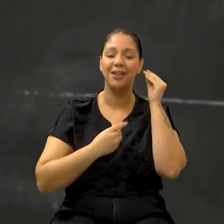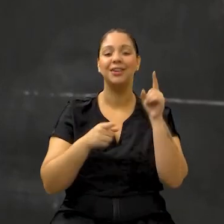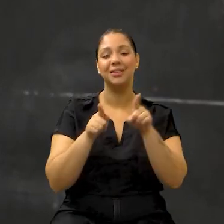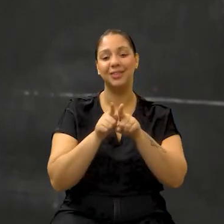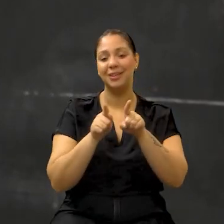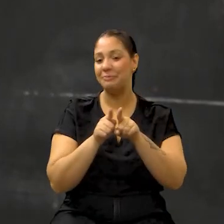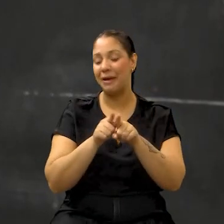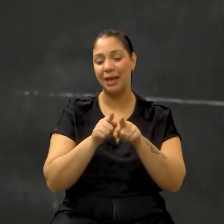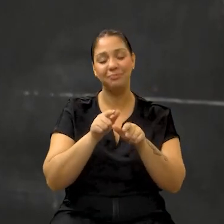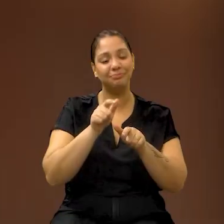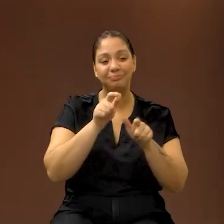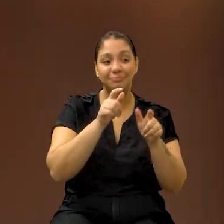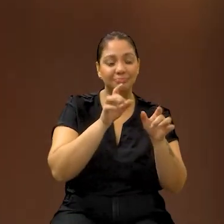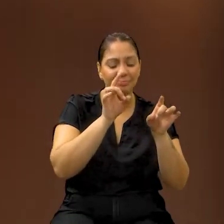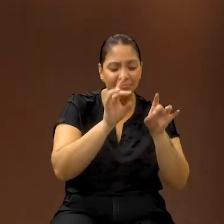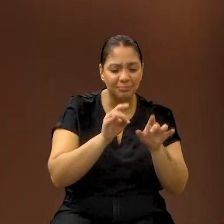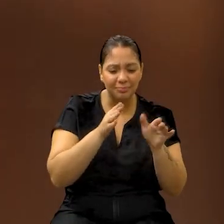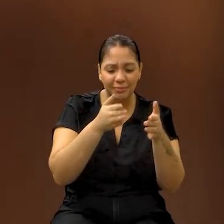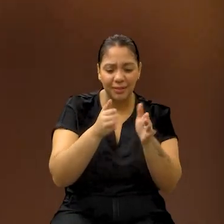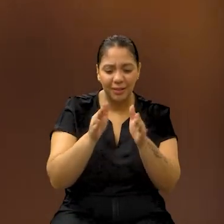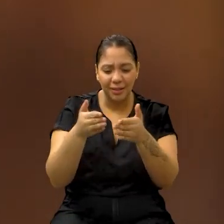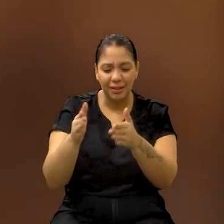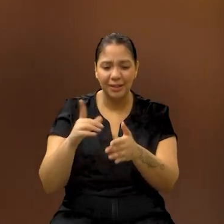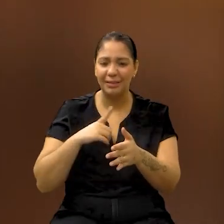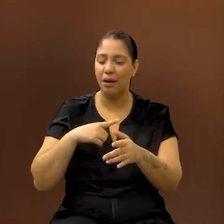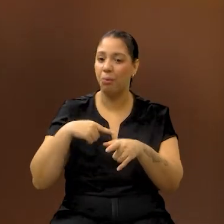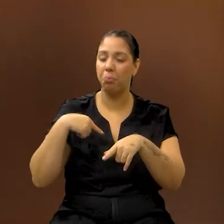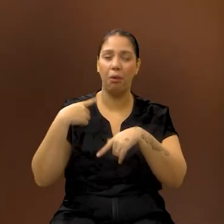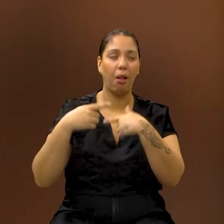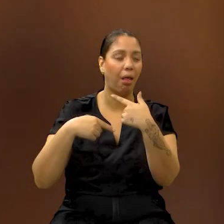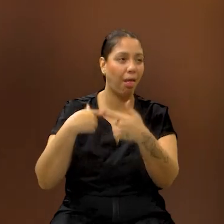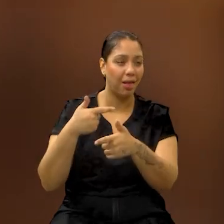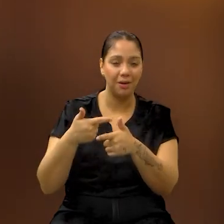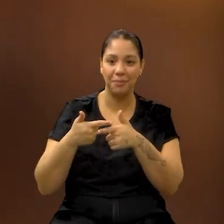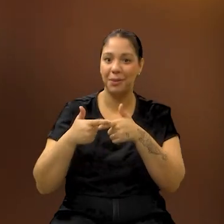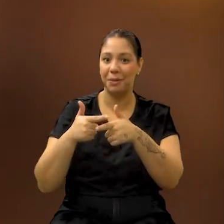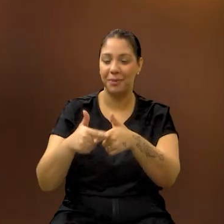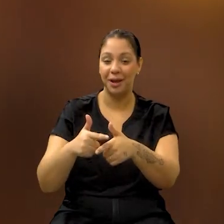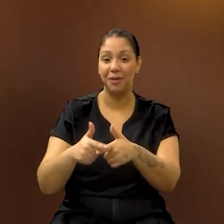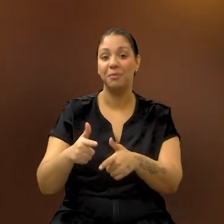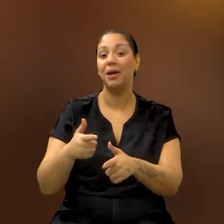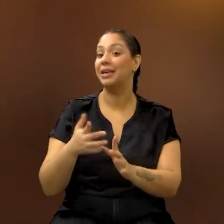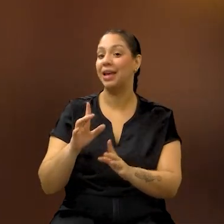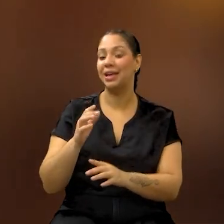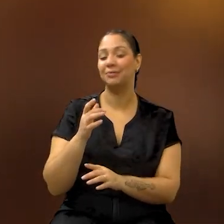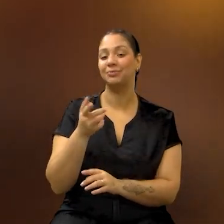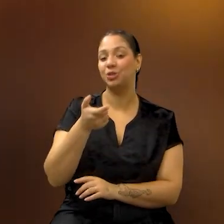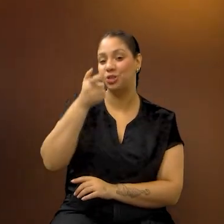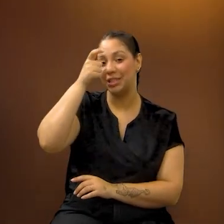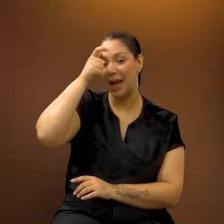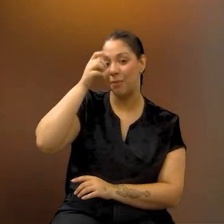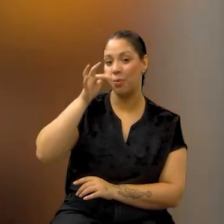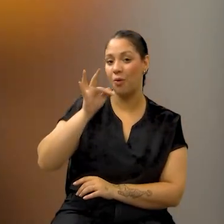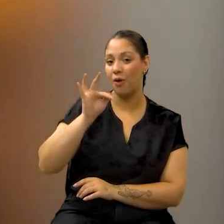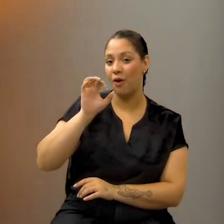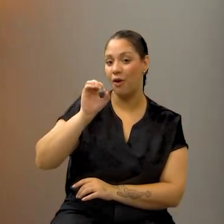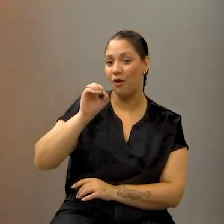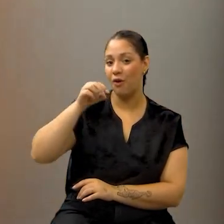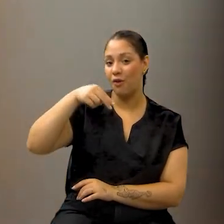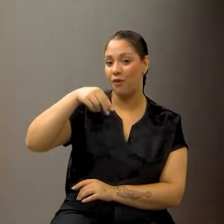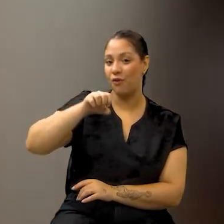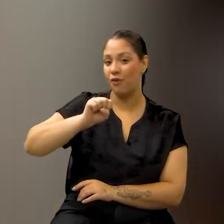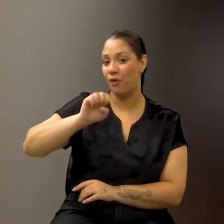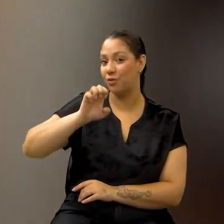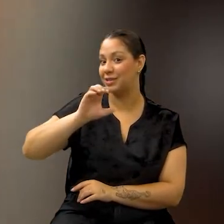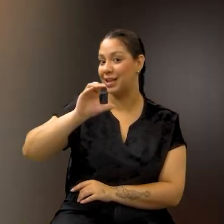uma ex-cocote e no meio desse quiprocó todo vem o Diabo da Fonseca, que é a